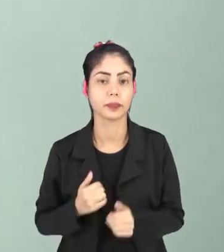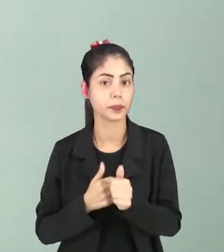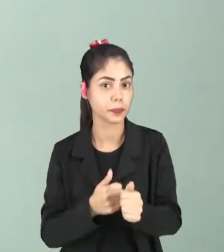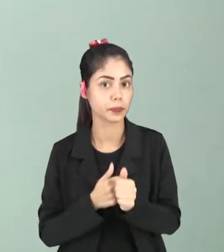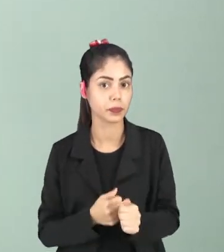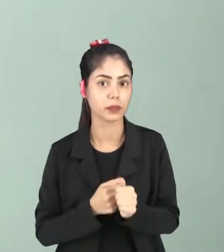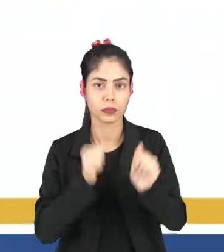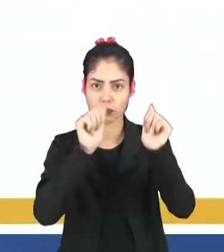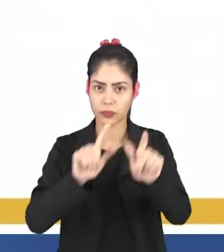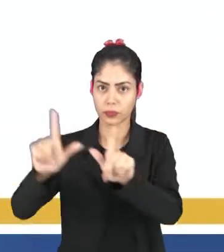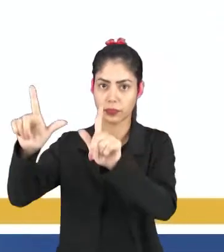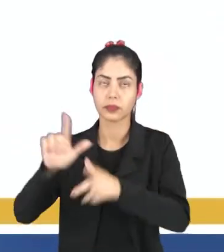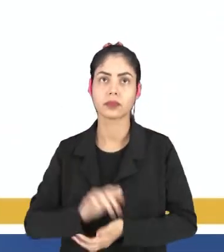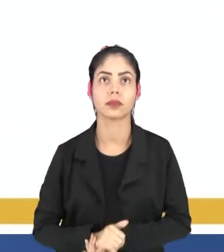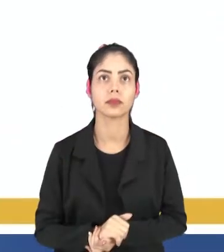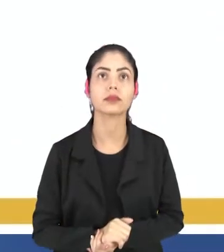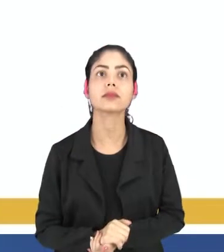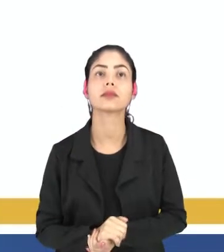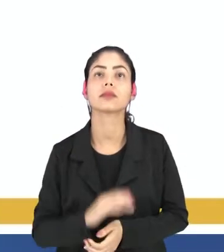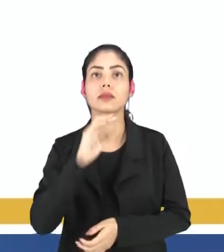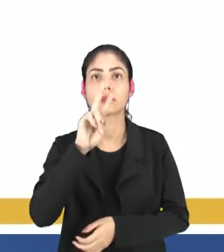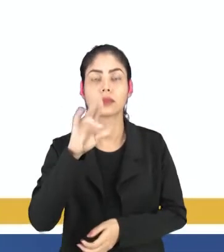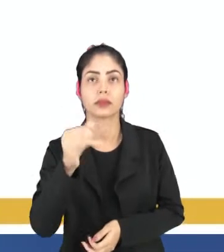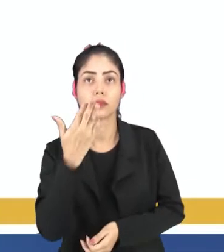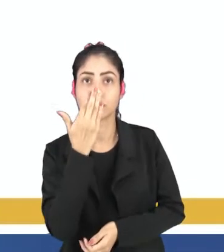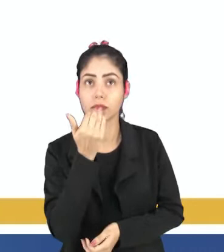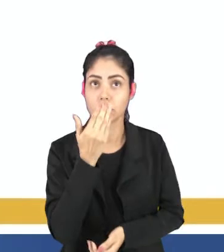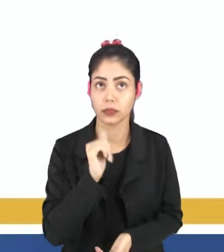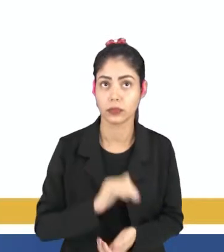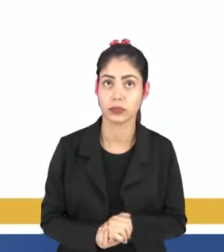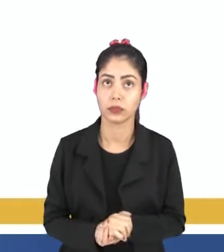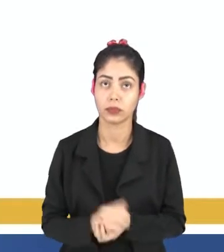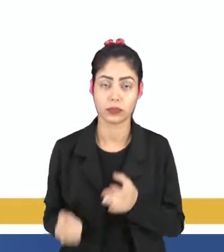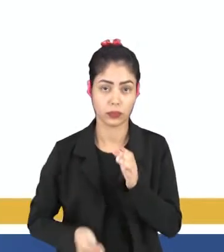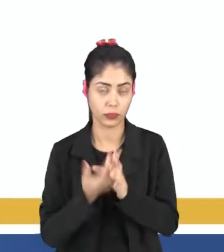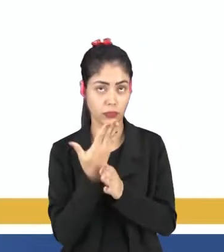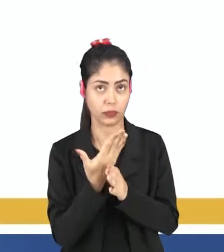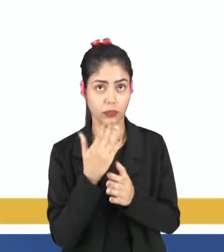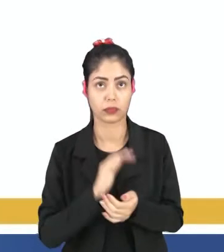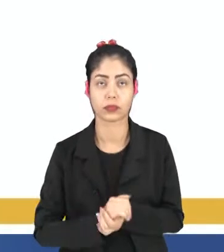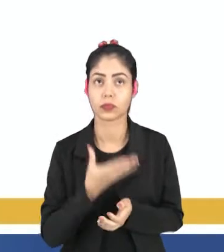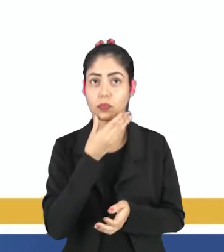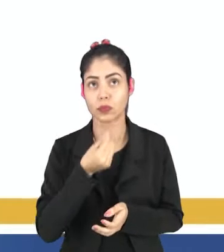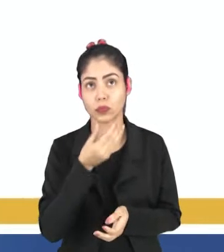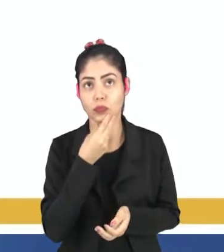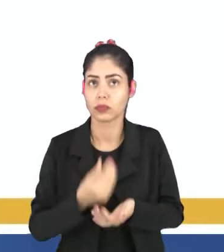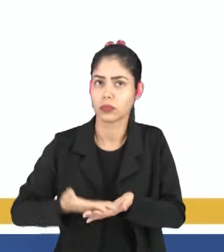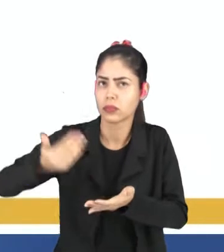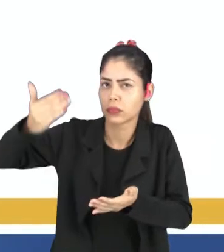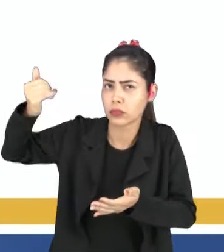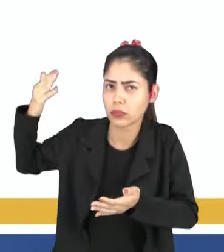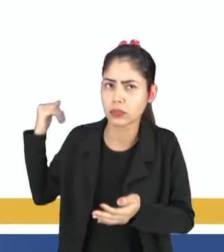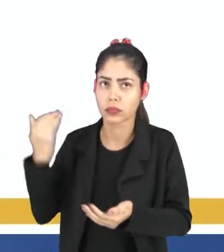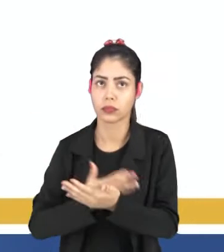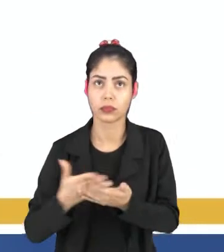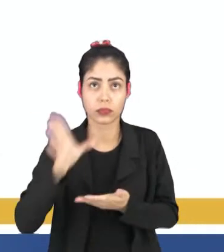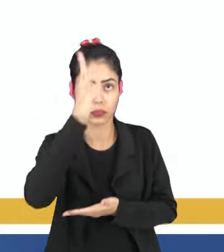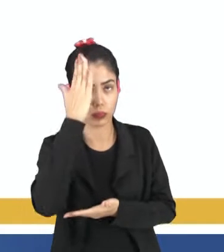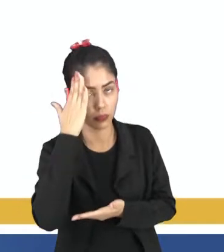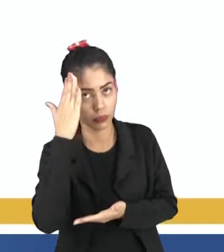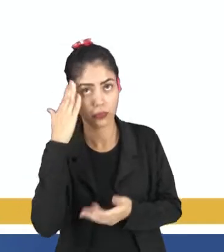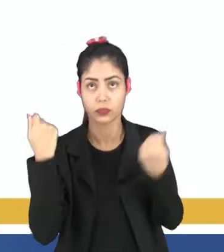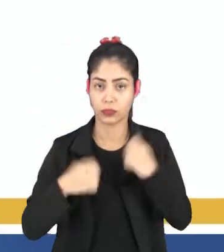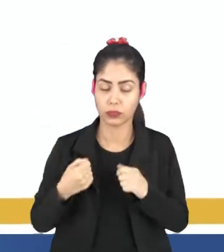Acompanha ali comigo na telinha. A conservação dos alimentos surgiu com a civilização. O homem pré-histórico logo cedo compreendeu que